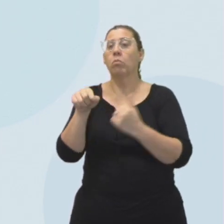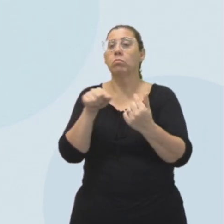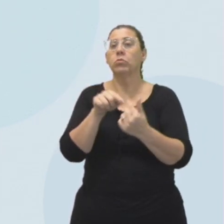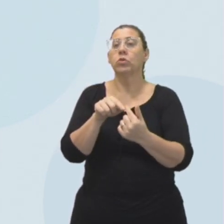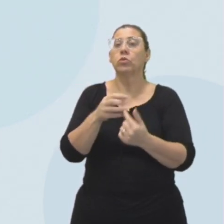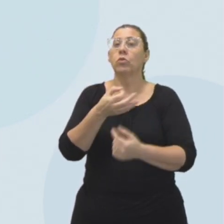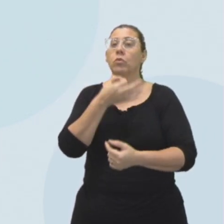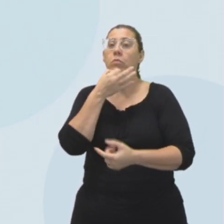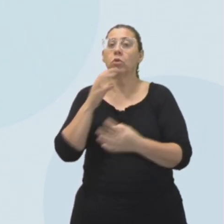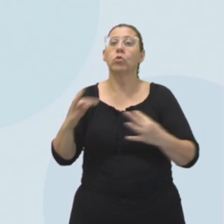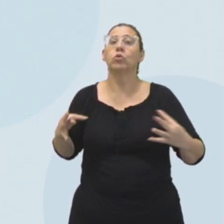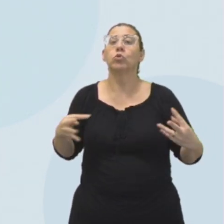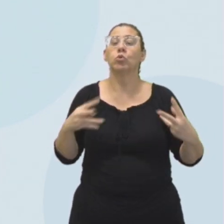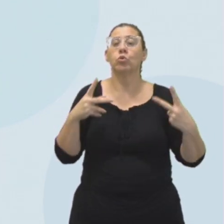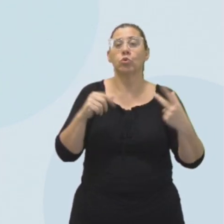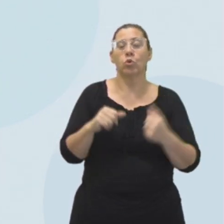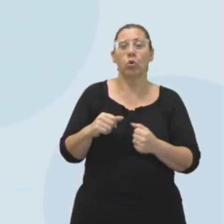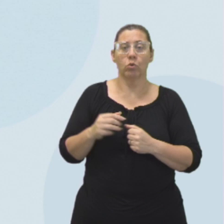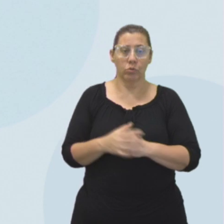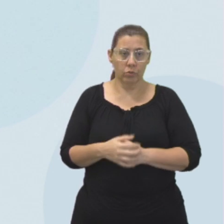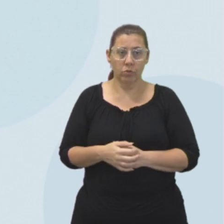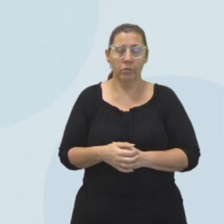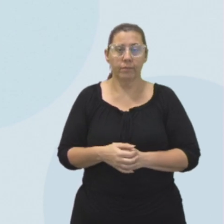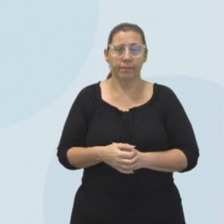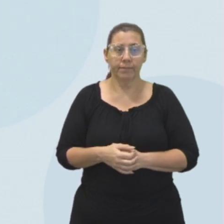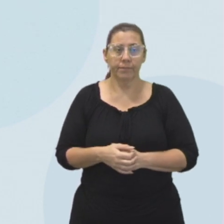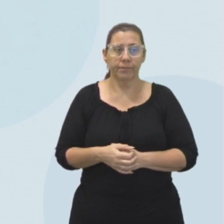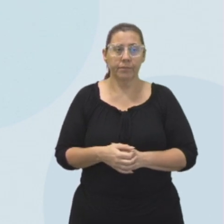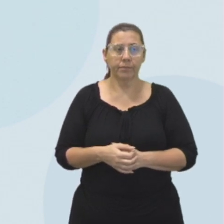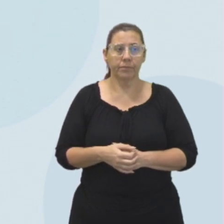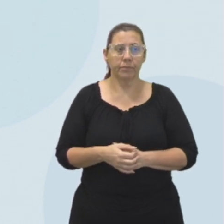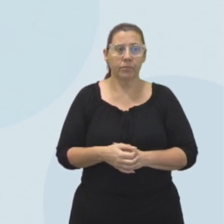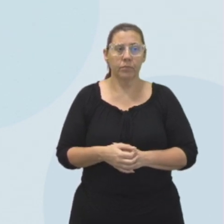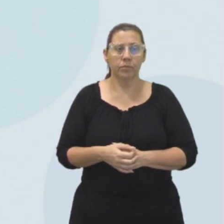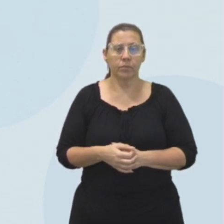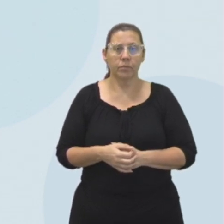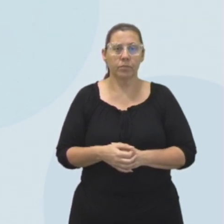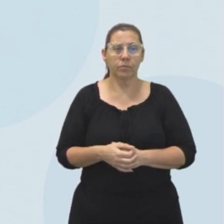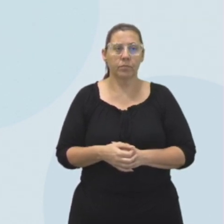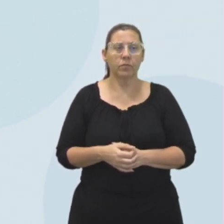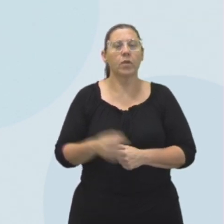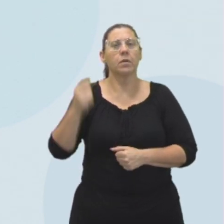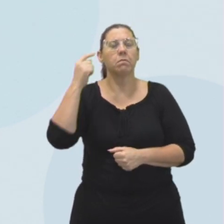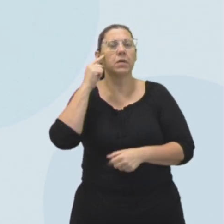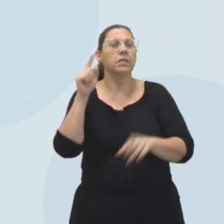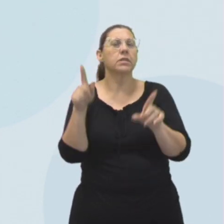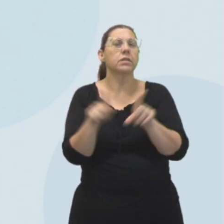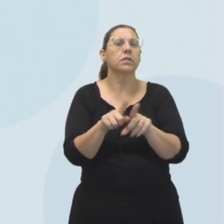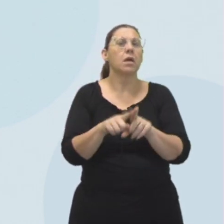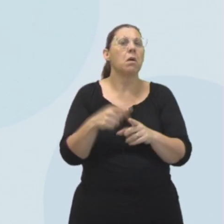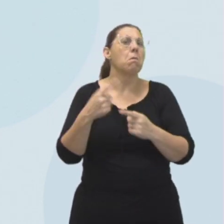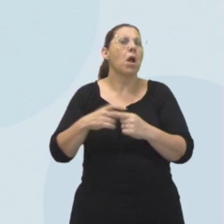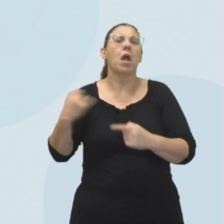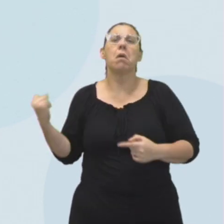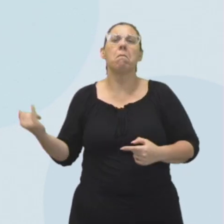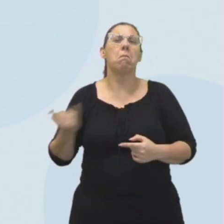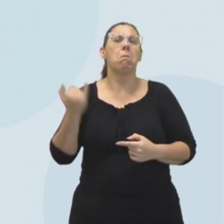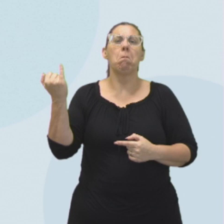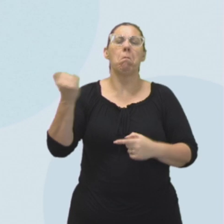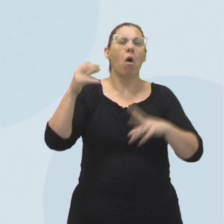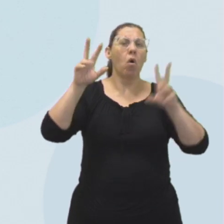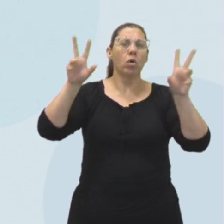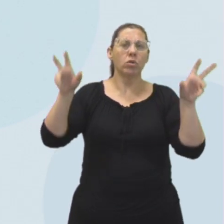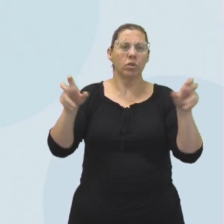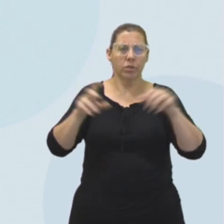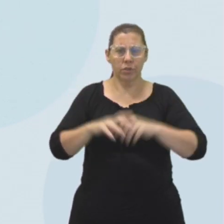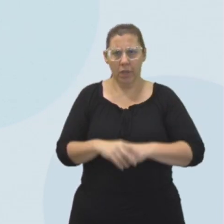todos os envolvidos nessa produção. Temos que pensar por que é importante falar deste tema. Qual que é